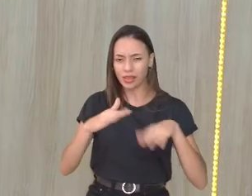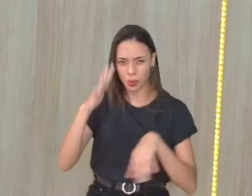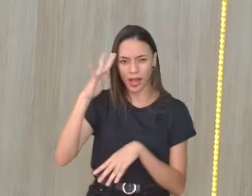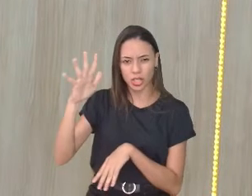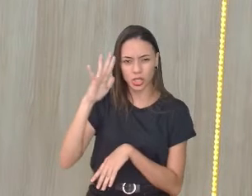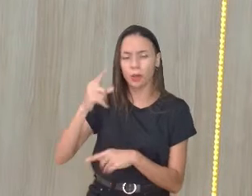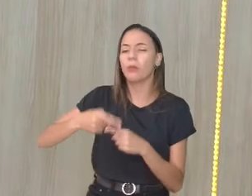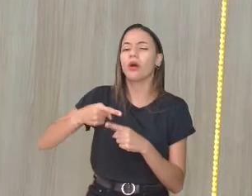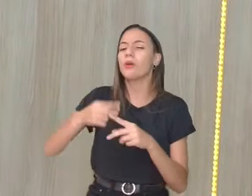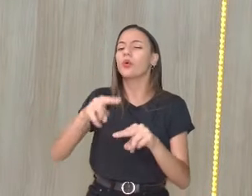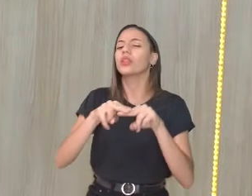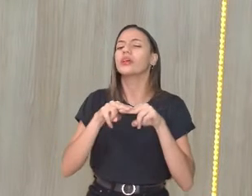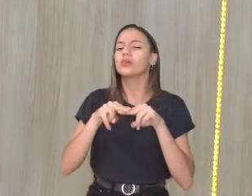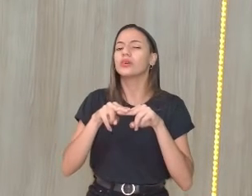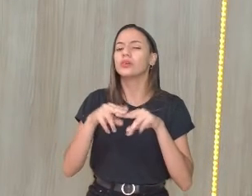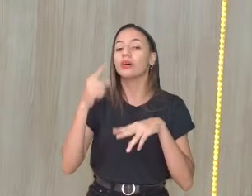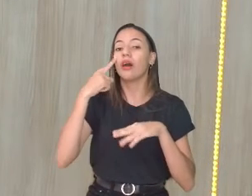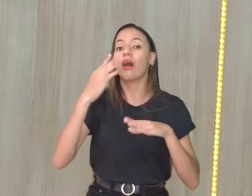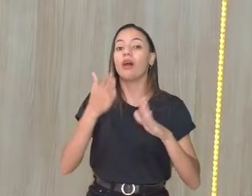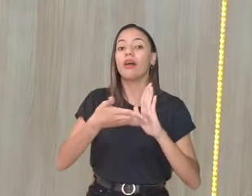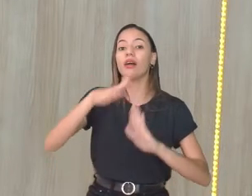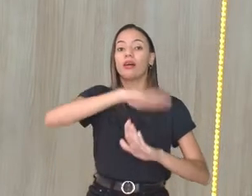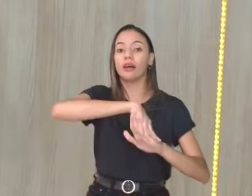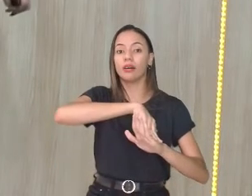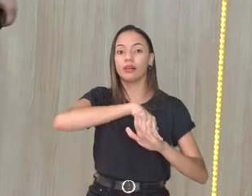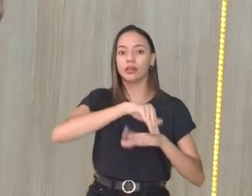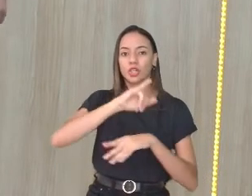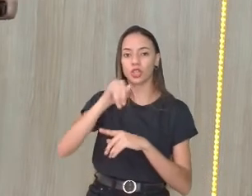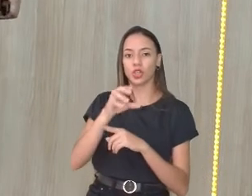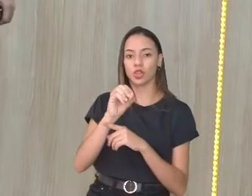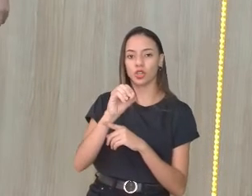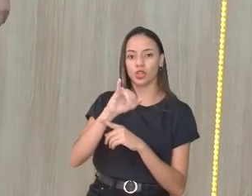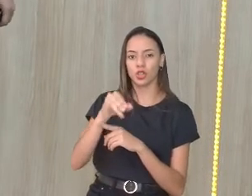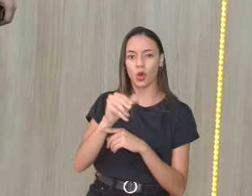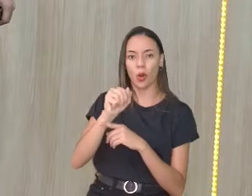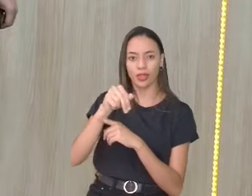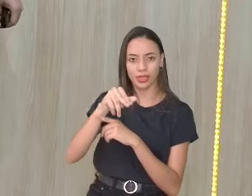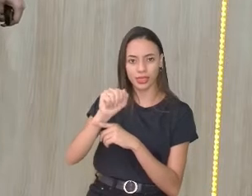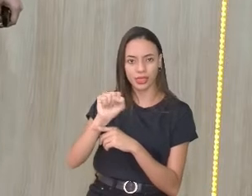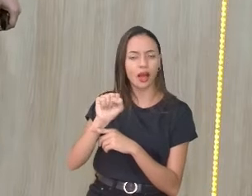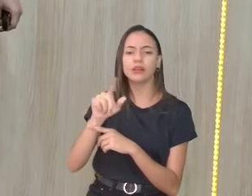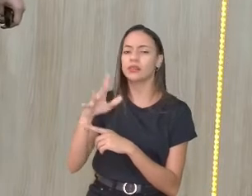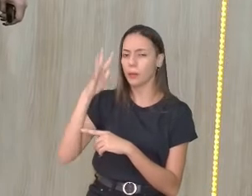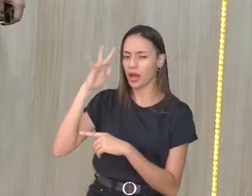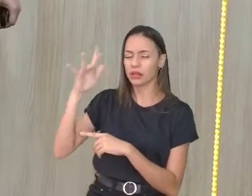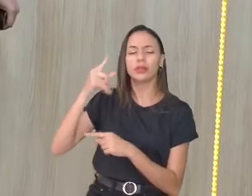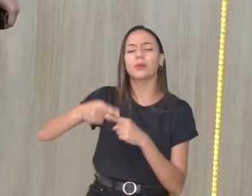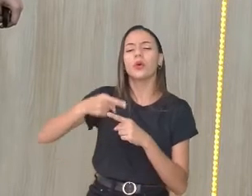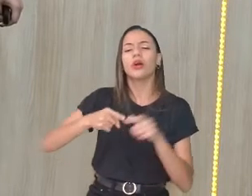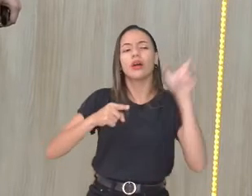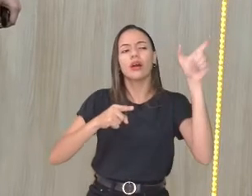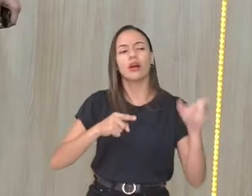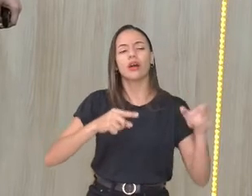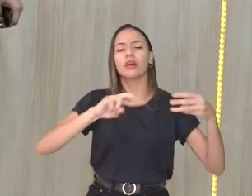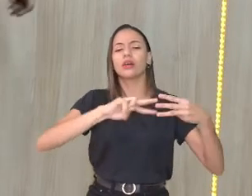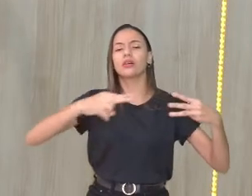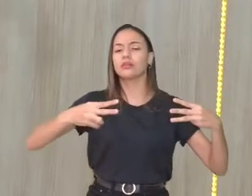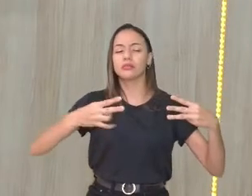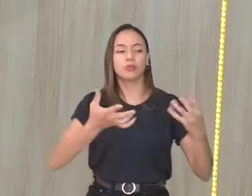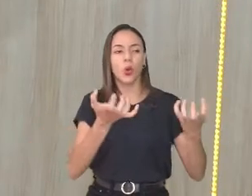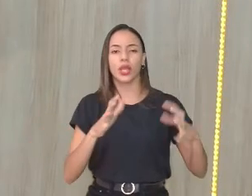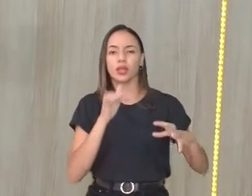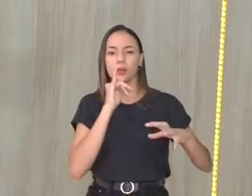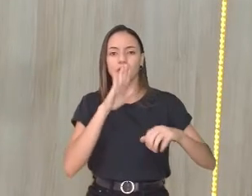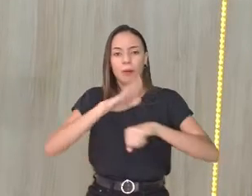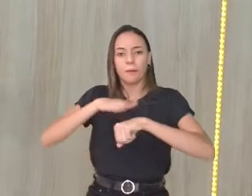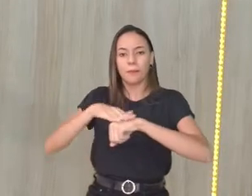imagina? Jonas. Tu imagina, Jonas, por que que Mendel não queria que a planta se autofecundasse? Por